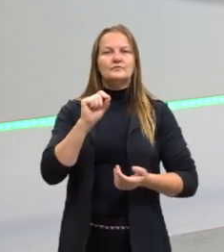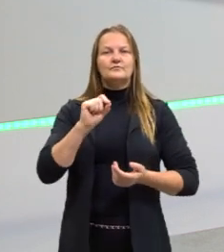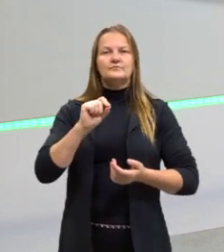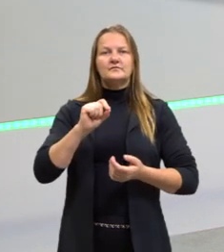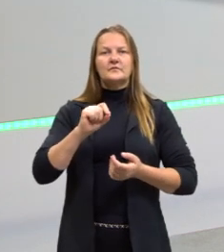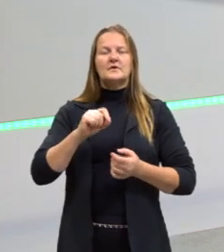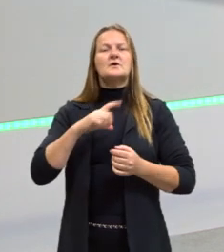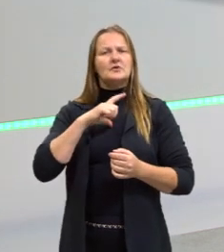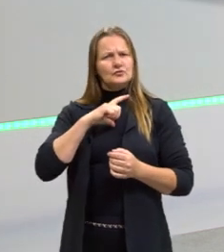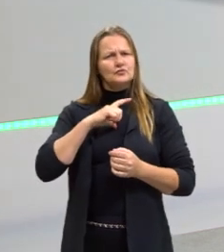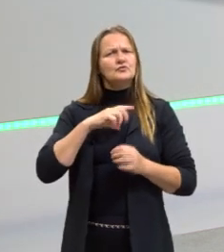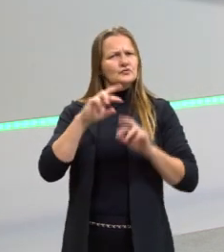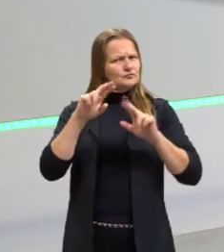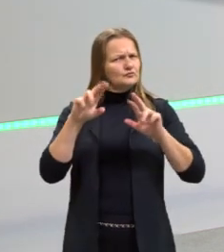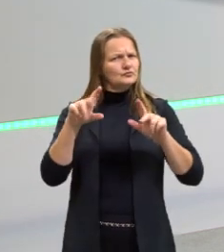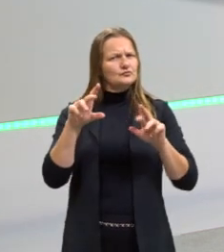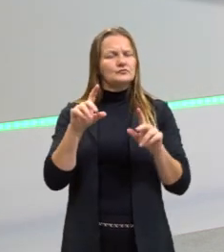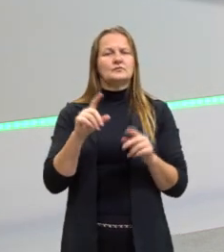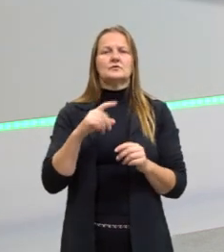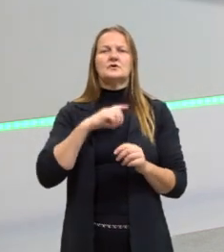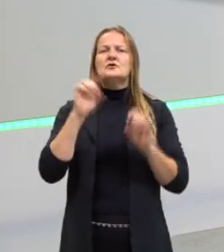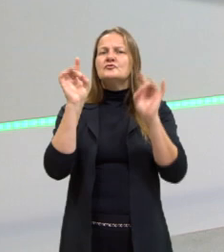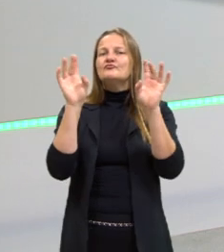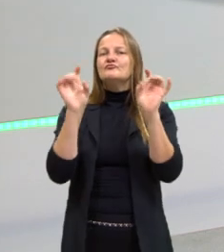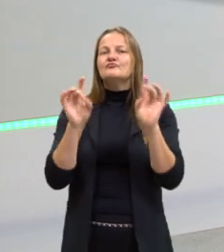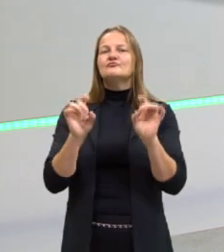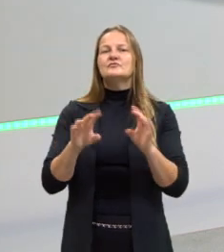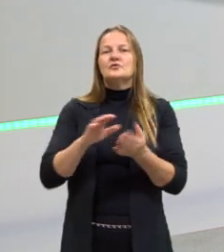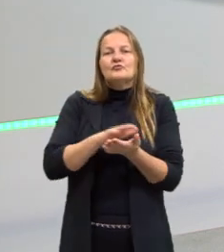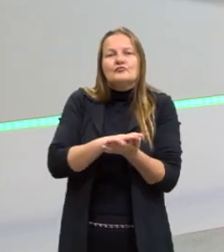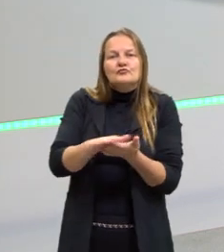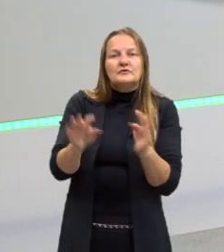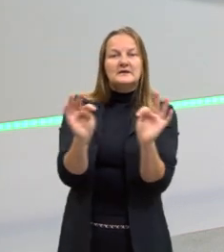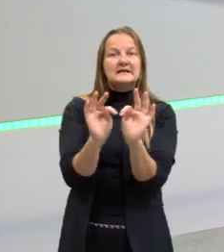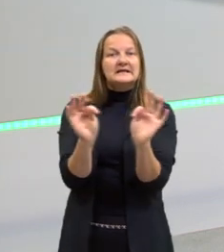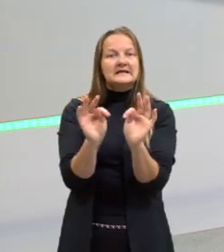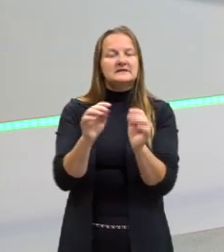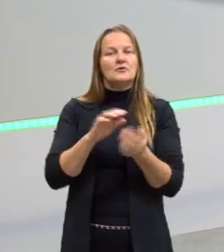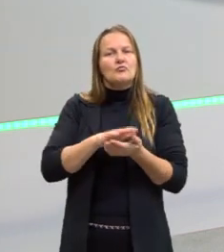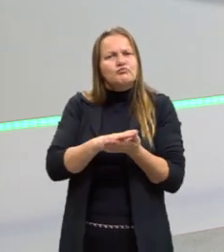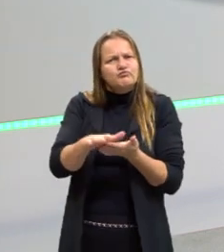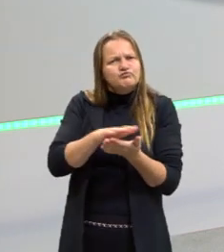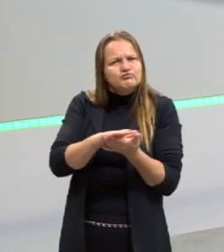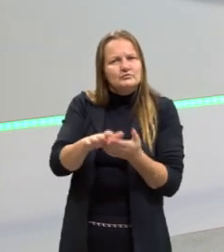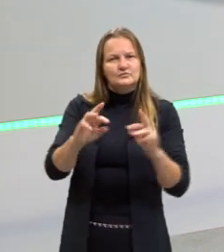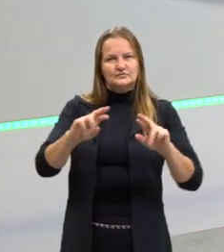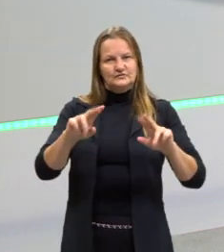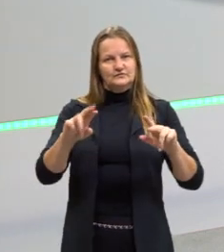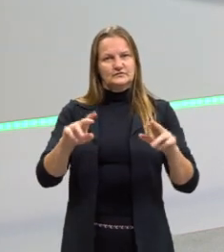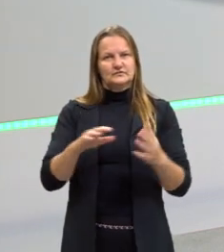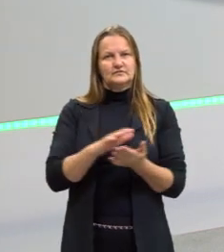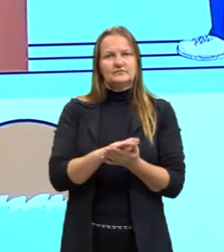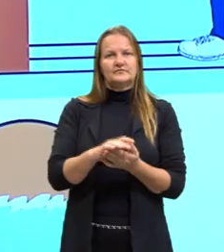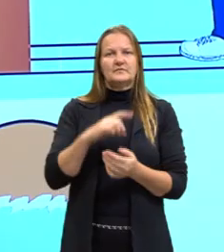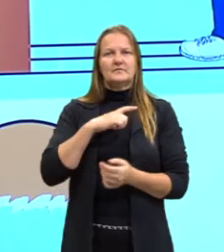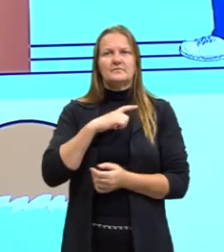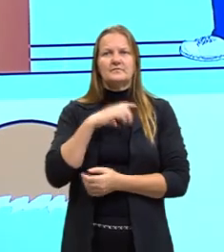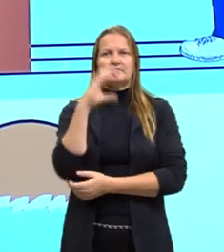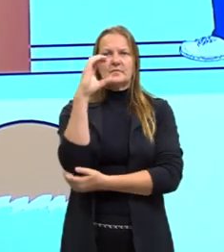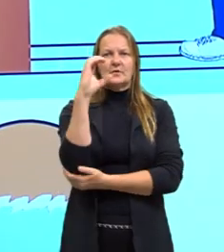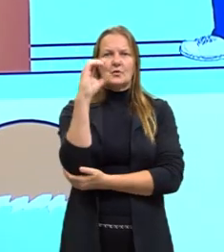anotação específica como eu falei a força de tensão não mas é de atrito sim então ela vai ser